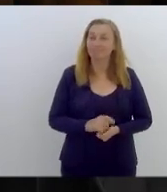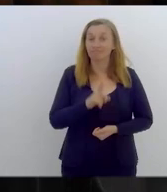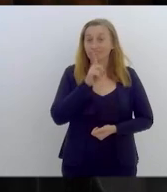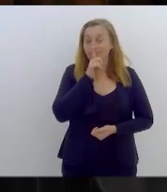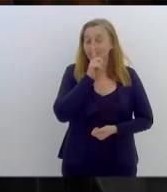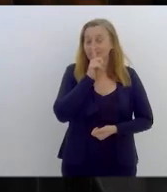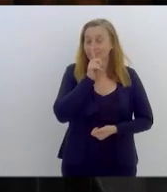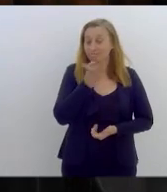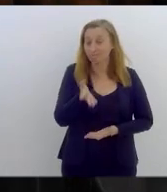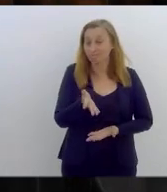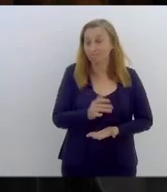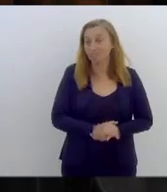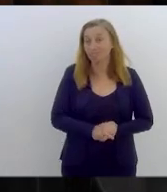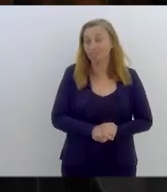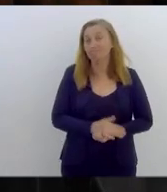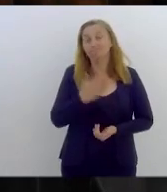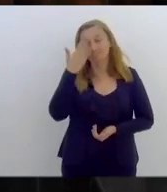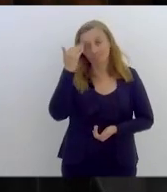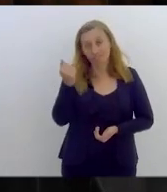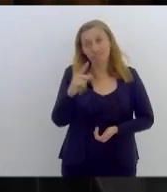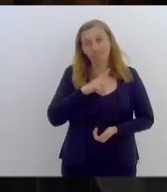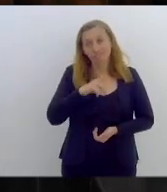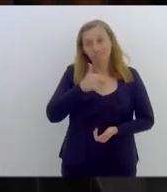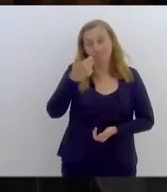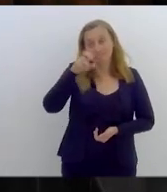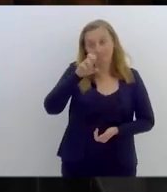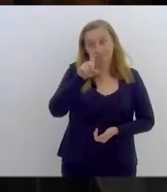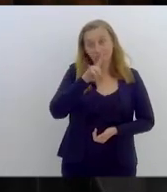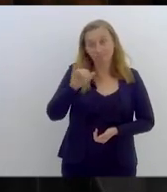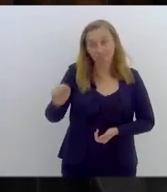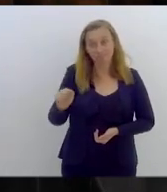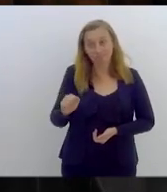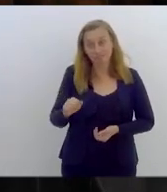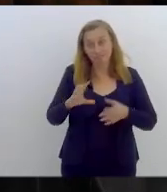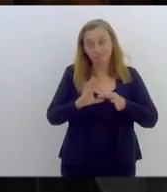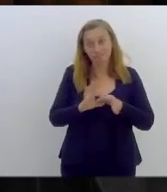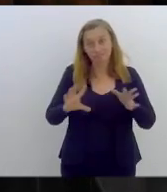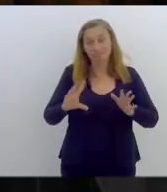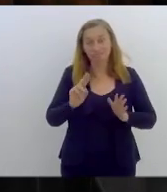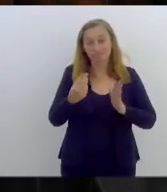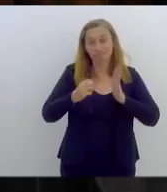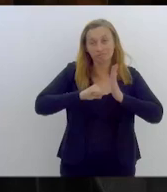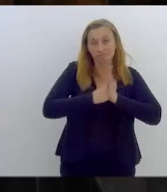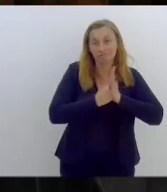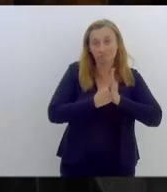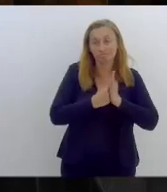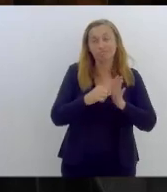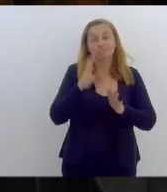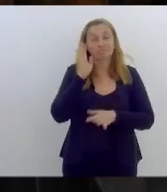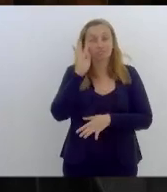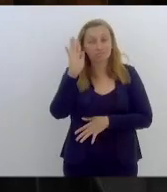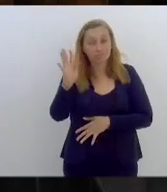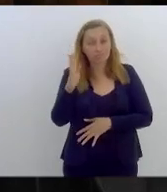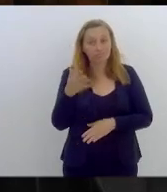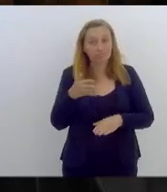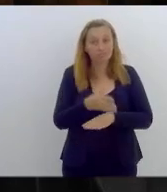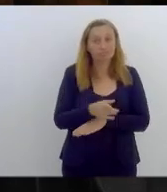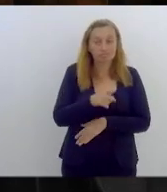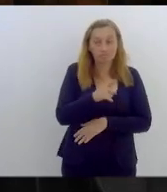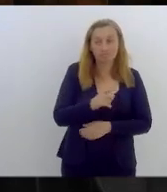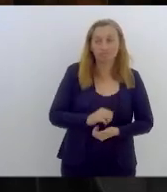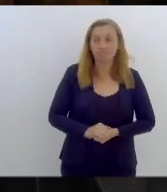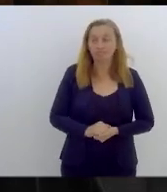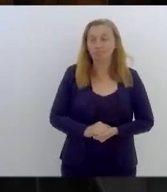quieto ele sabe que ele tem 15 dias para sancionar uma Imagine que isso chegue para ele